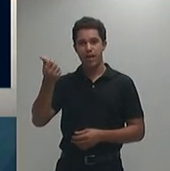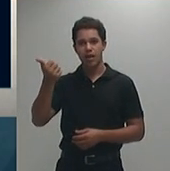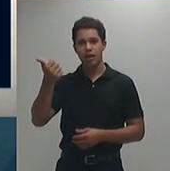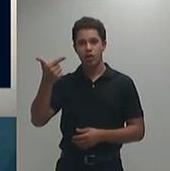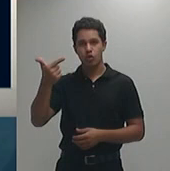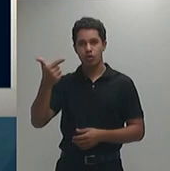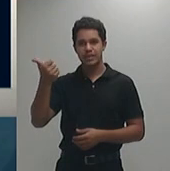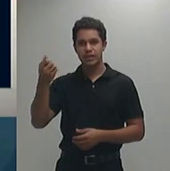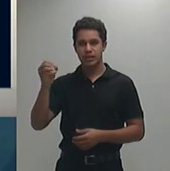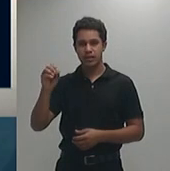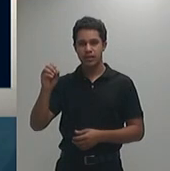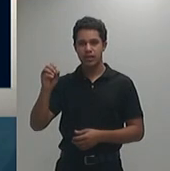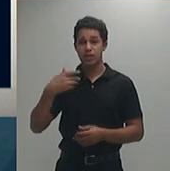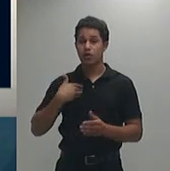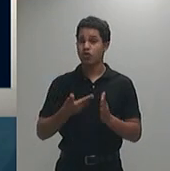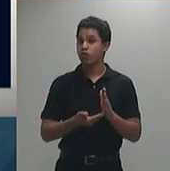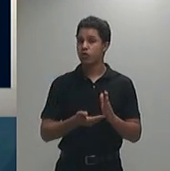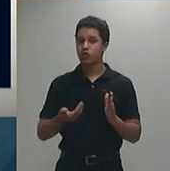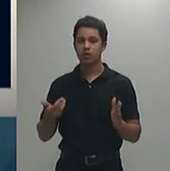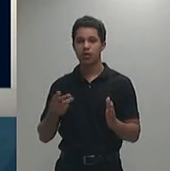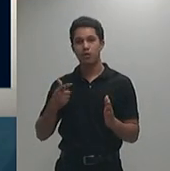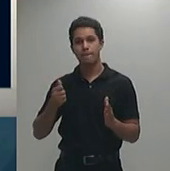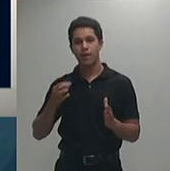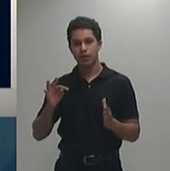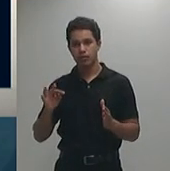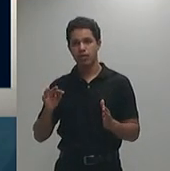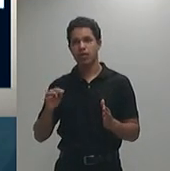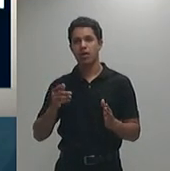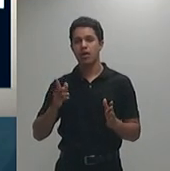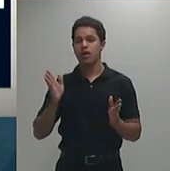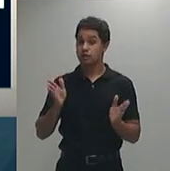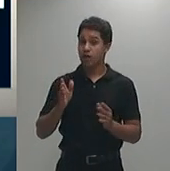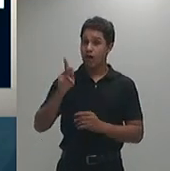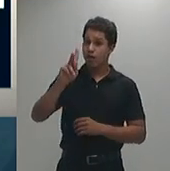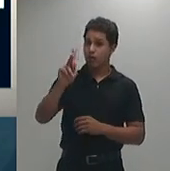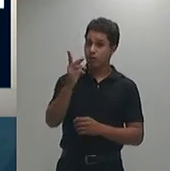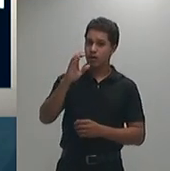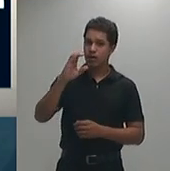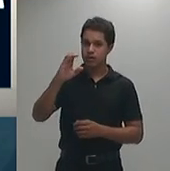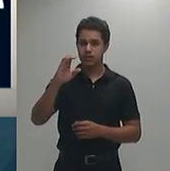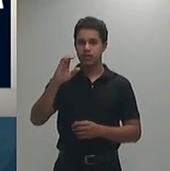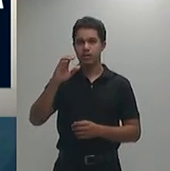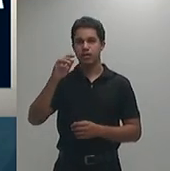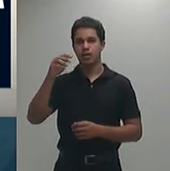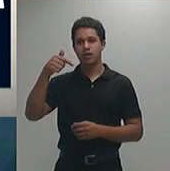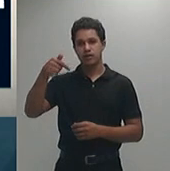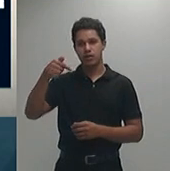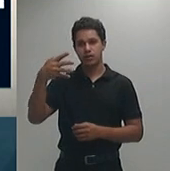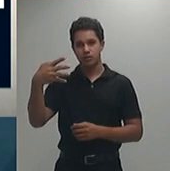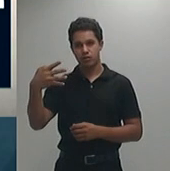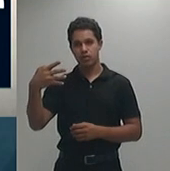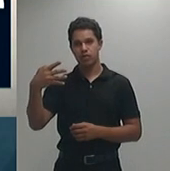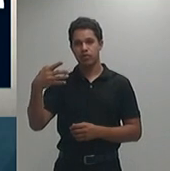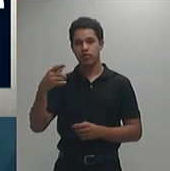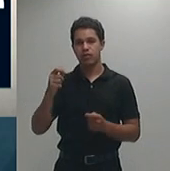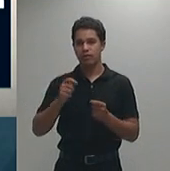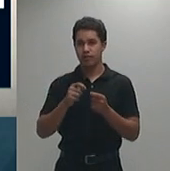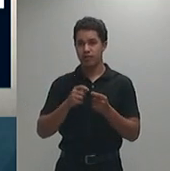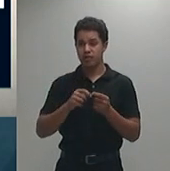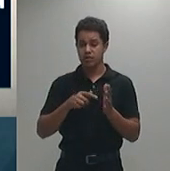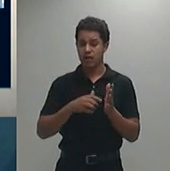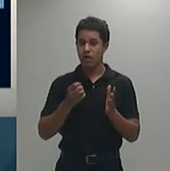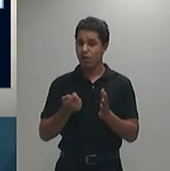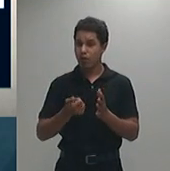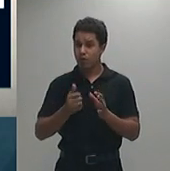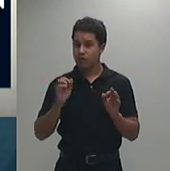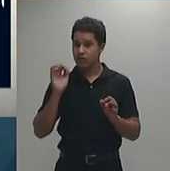de pau e já o HC c740 531 está com liminar deferida